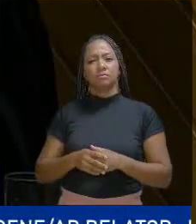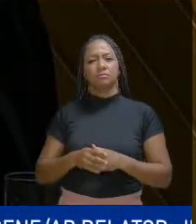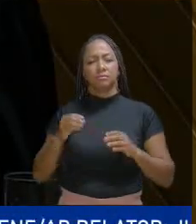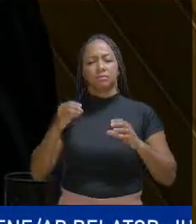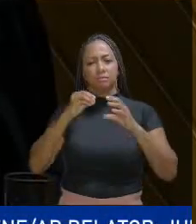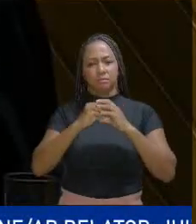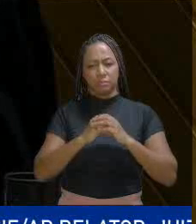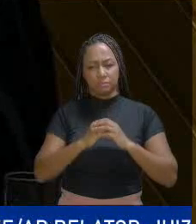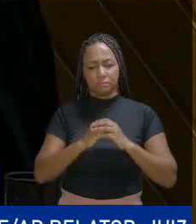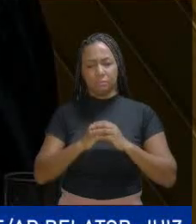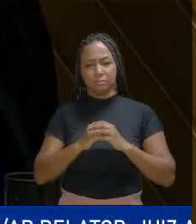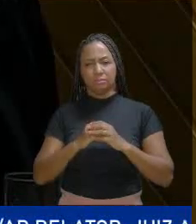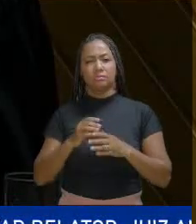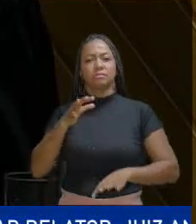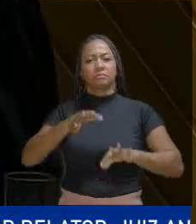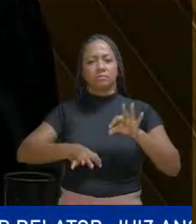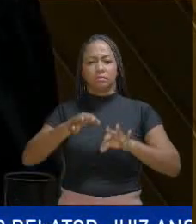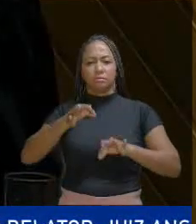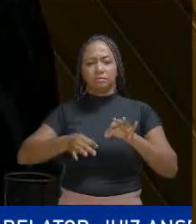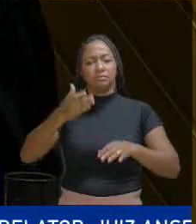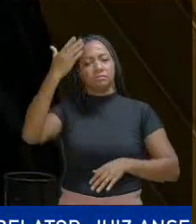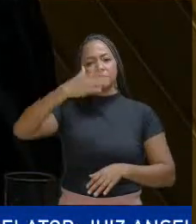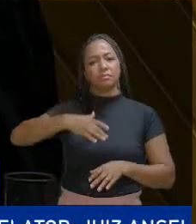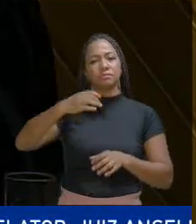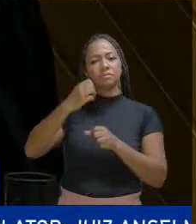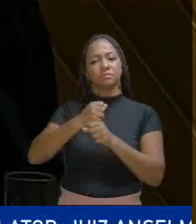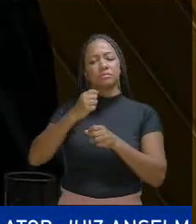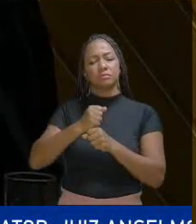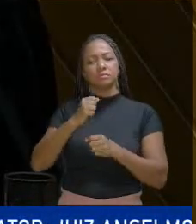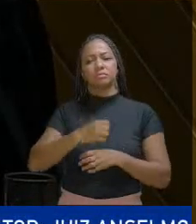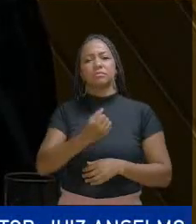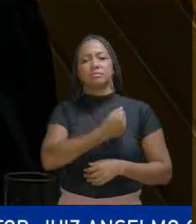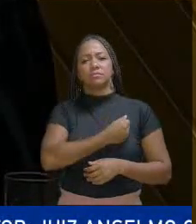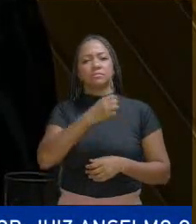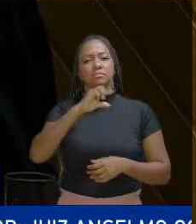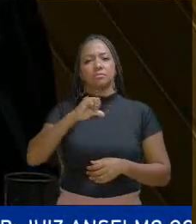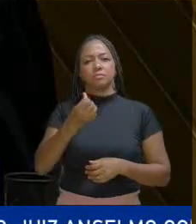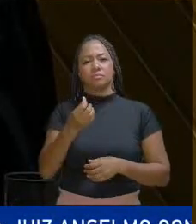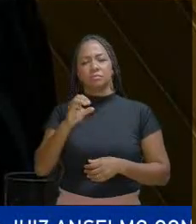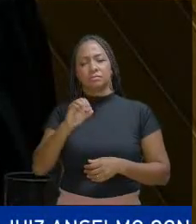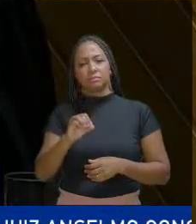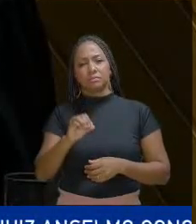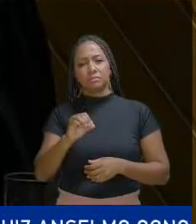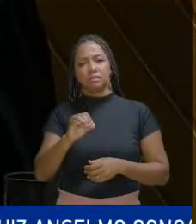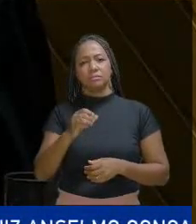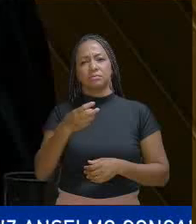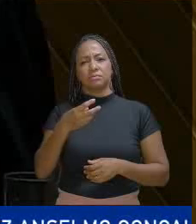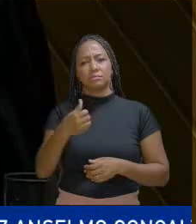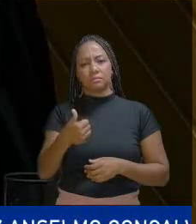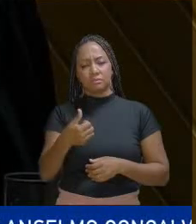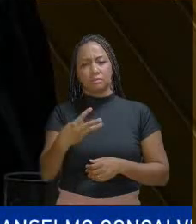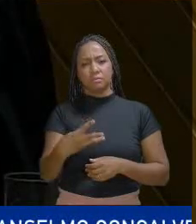Eleitoral do Amapá, no julgamento da prestação de contas eleitorais número 060